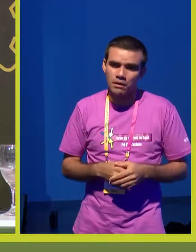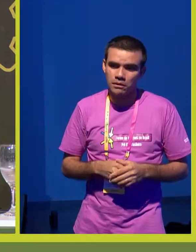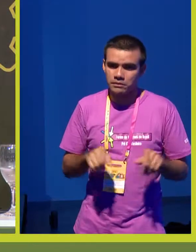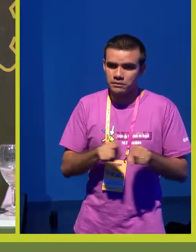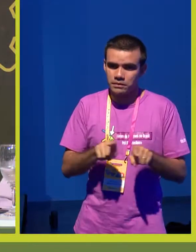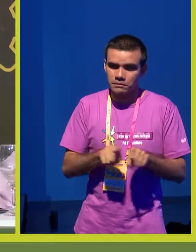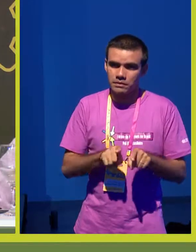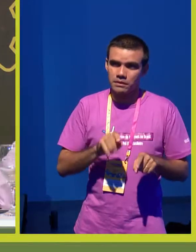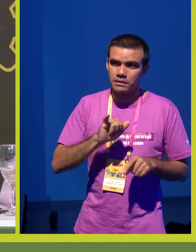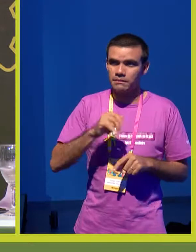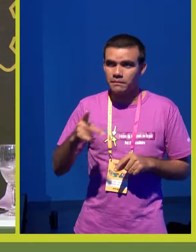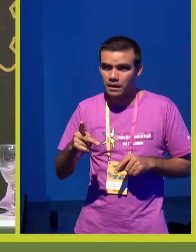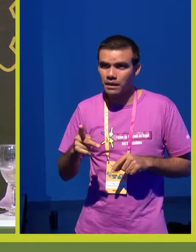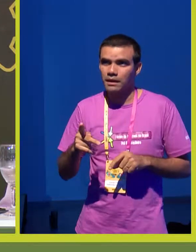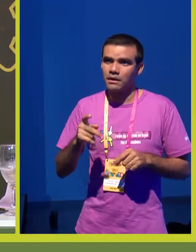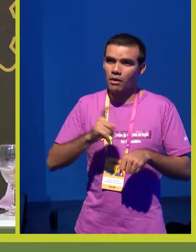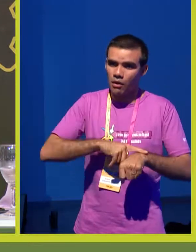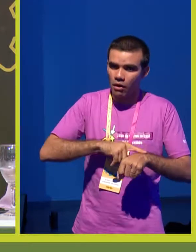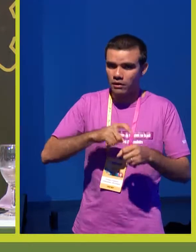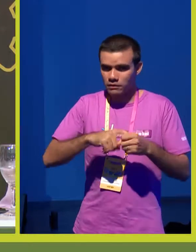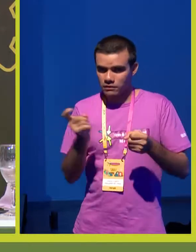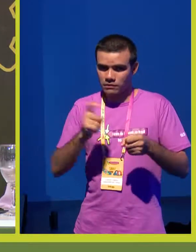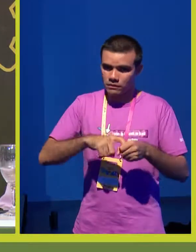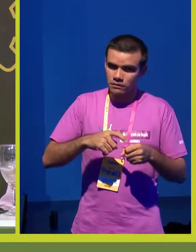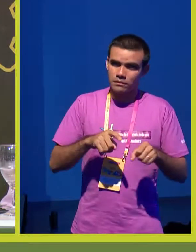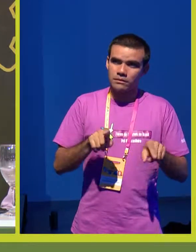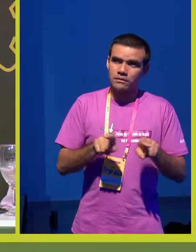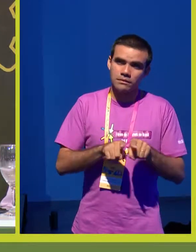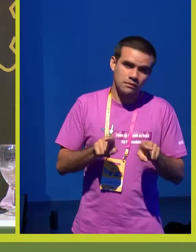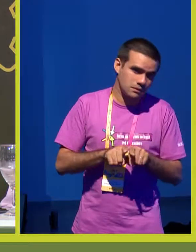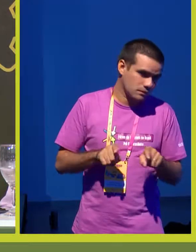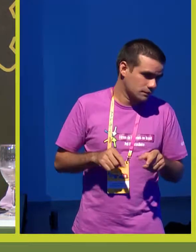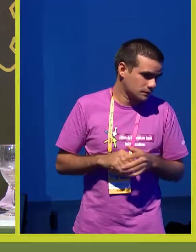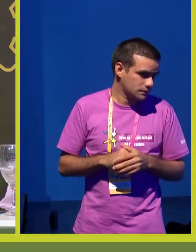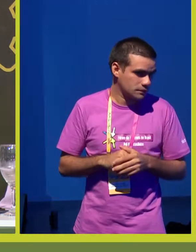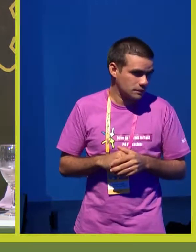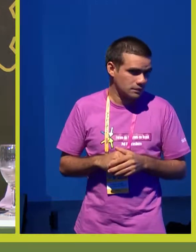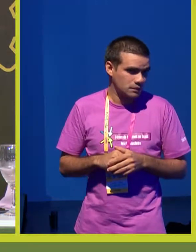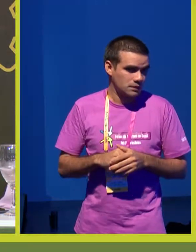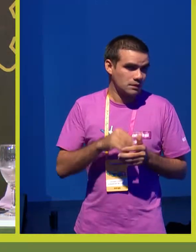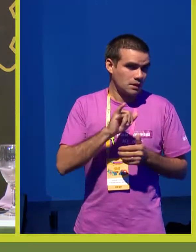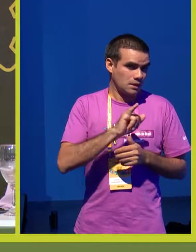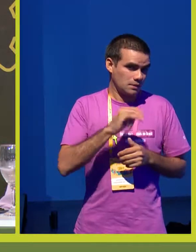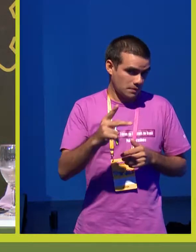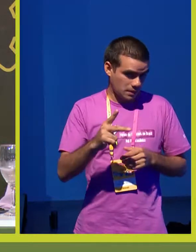O número IP é a hora que se conectou e se desconectou e registro de acesso à aplicação é o que esse IP